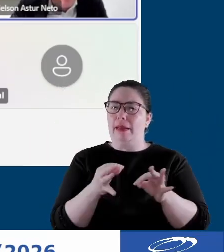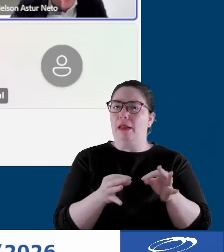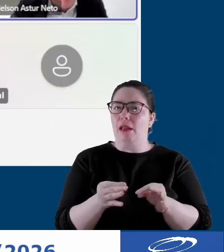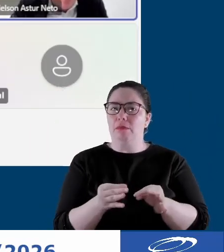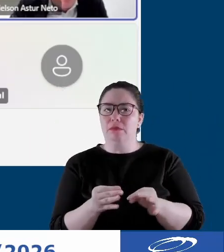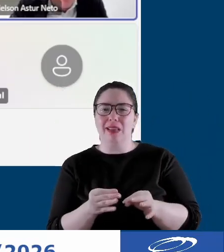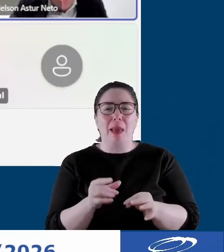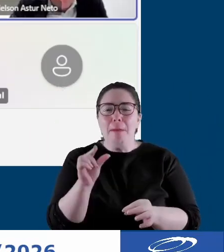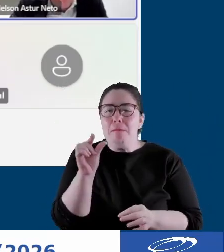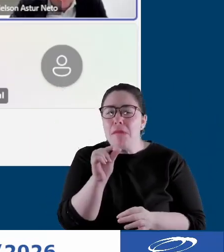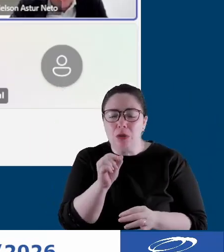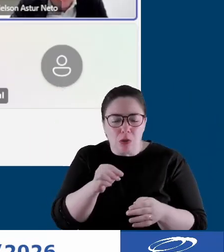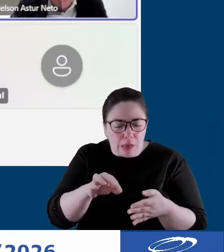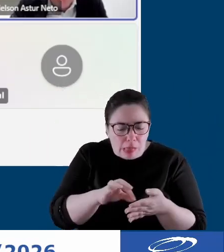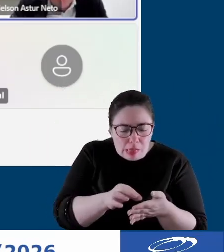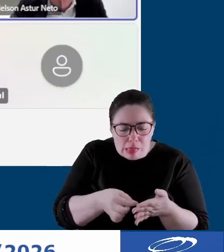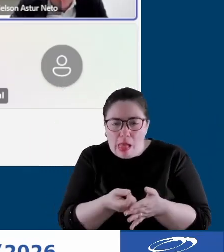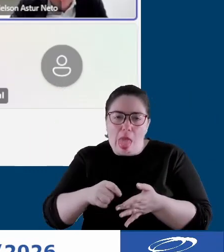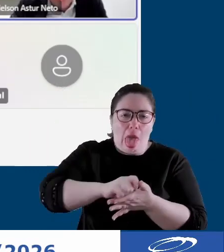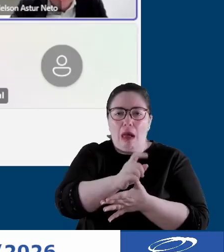nos tecidos, né, com cirurgias menos